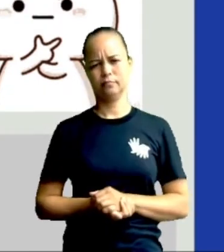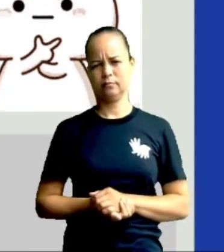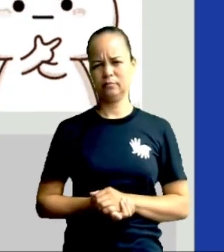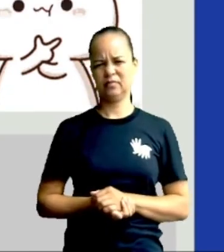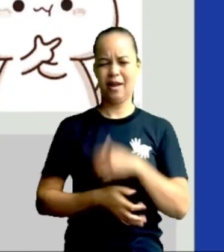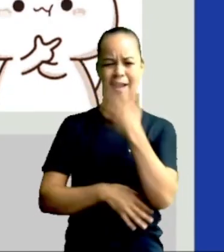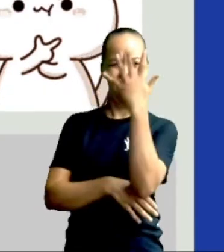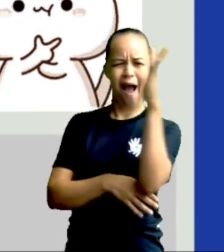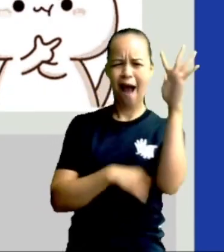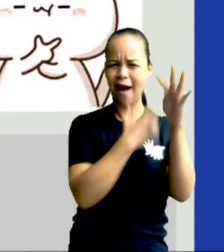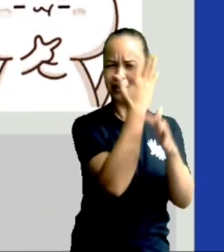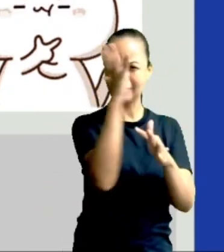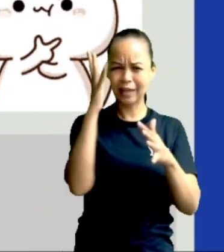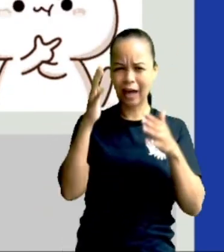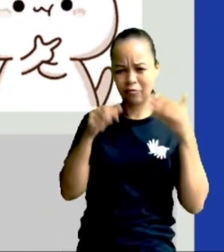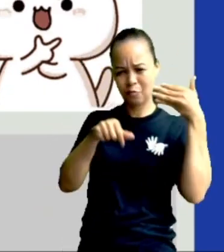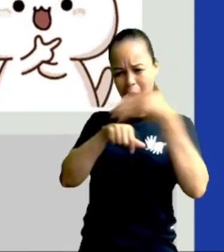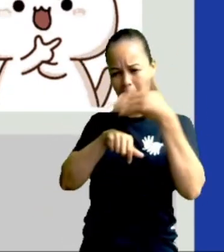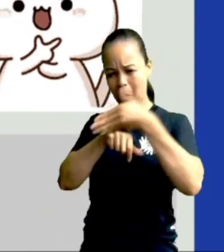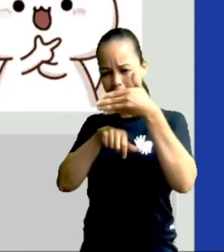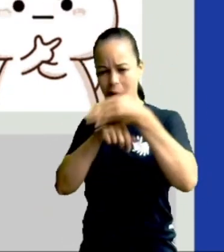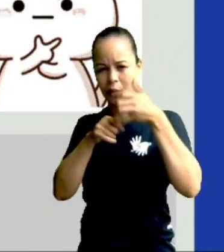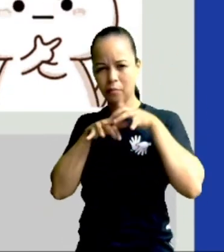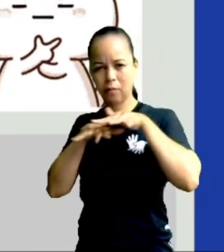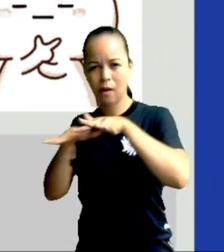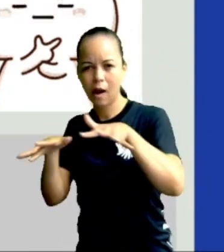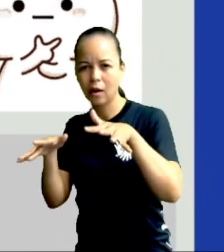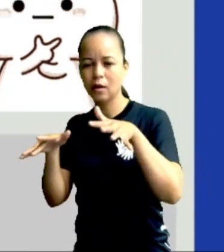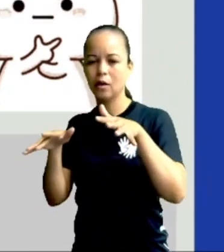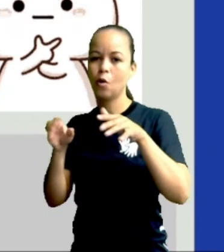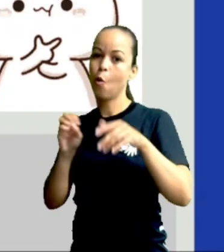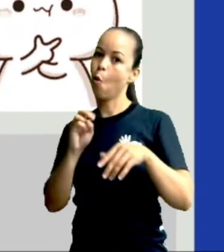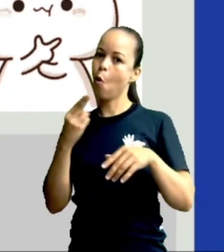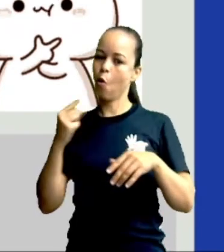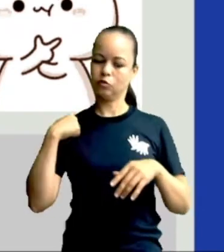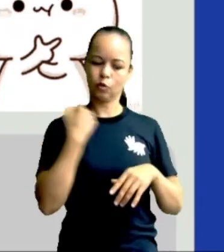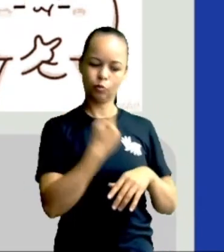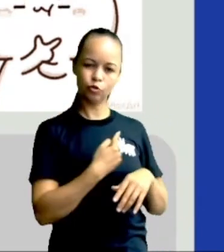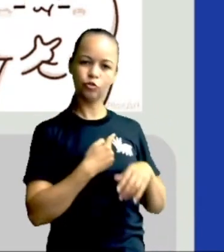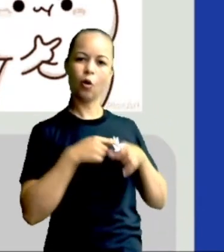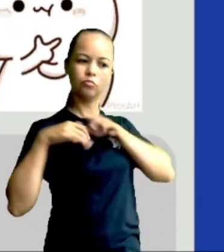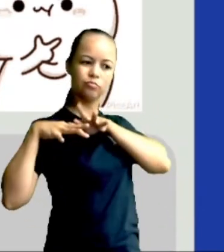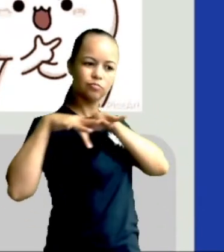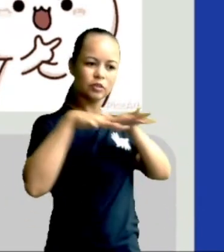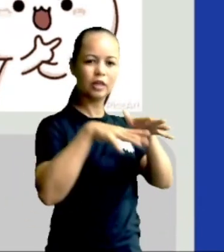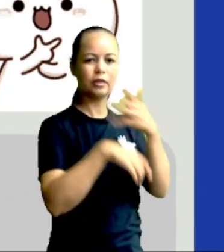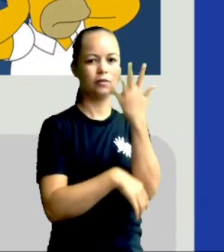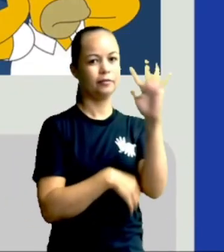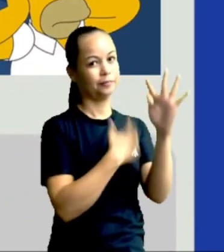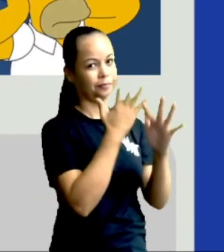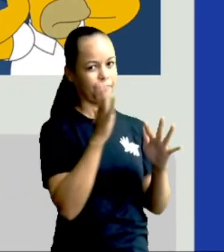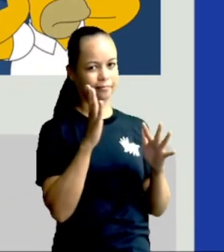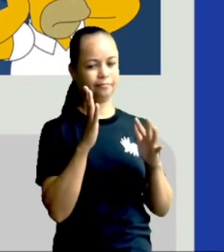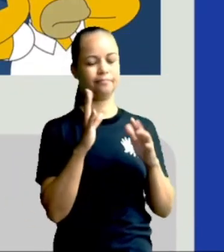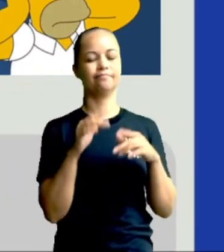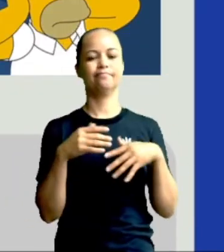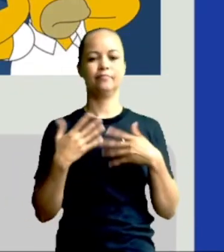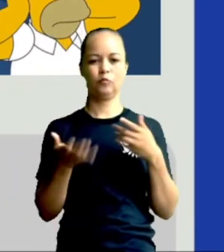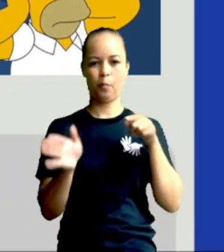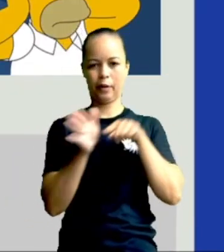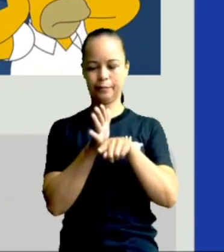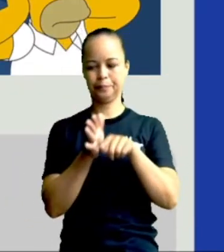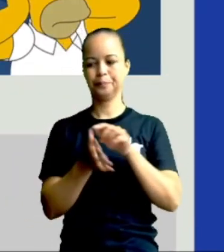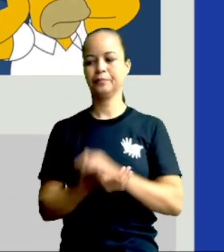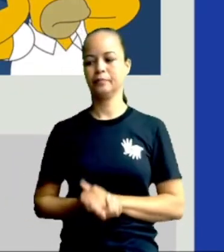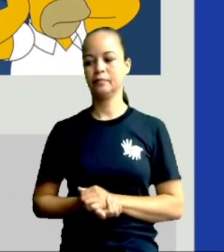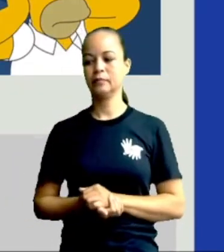as árvores que estão invadindo o nosso espaço ou é a gente que está invadindo o espaço delas? Vamos para a pergunta.